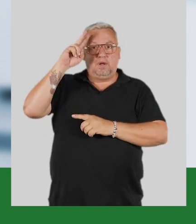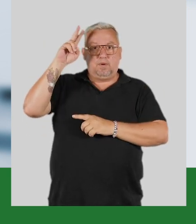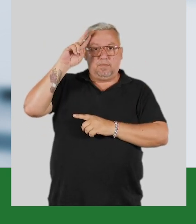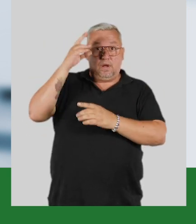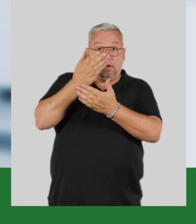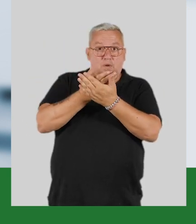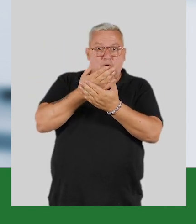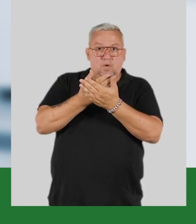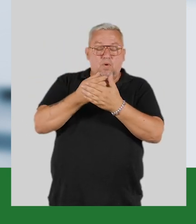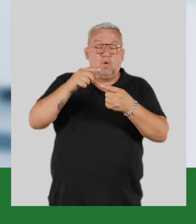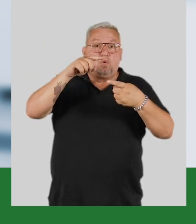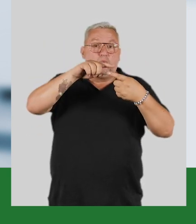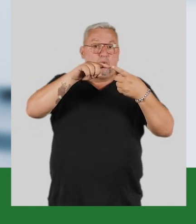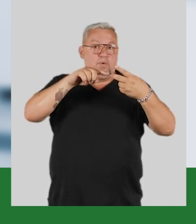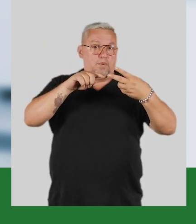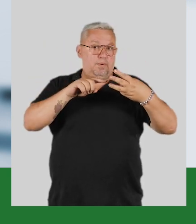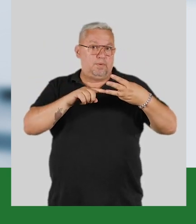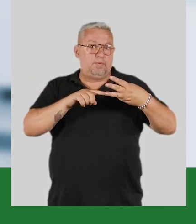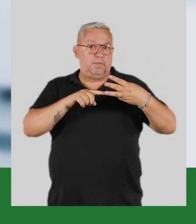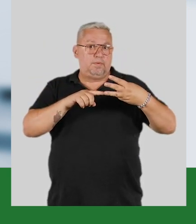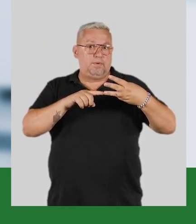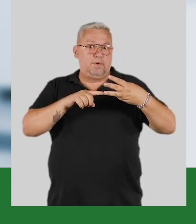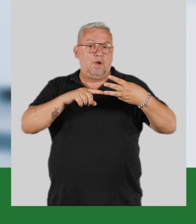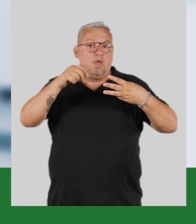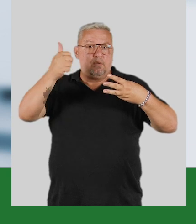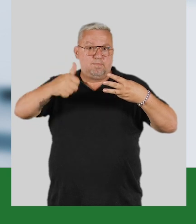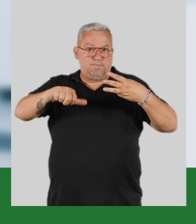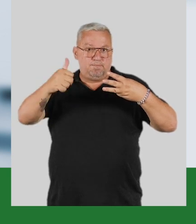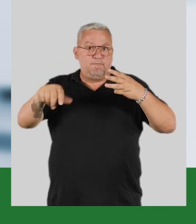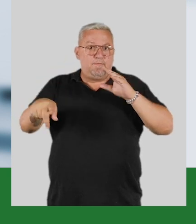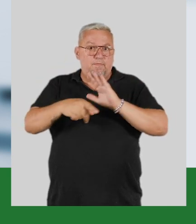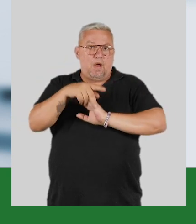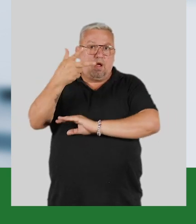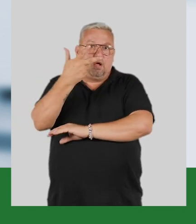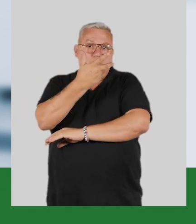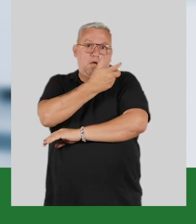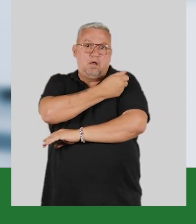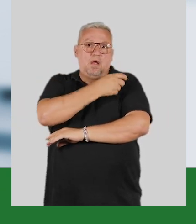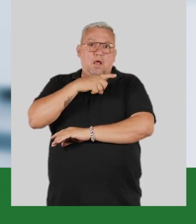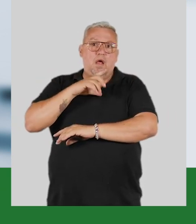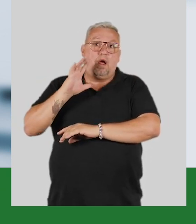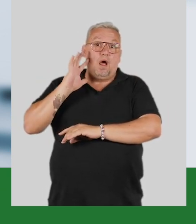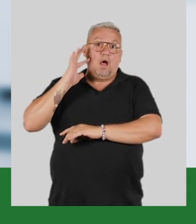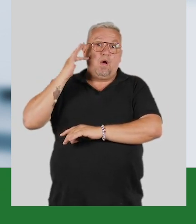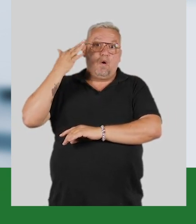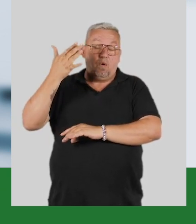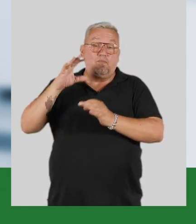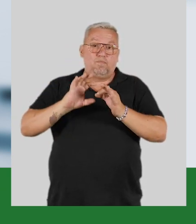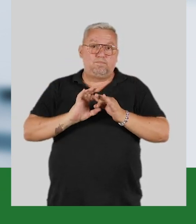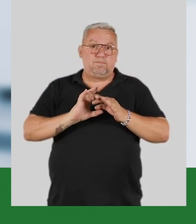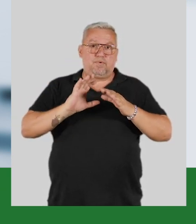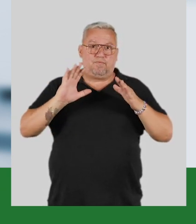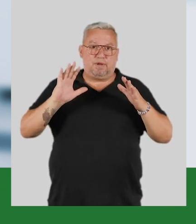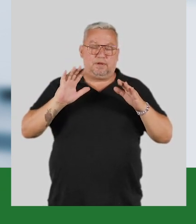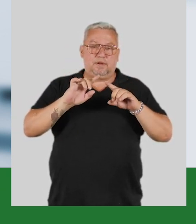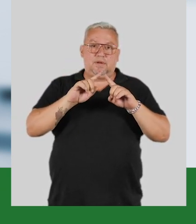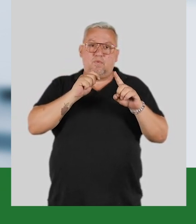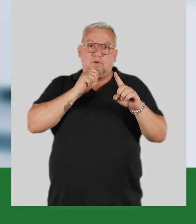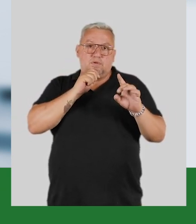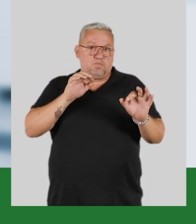fase 3 de validação dessa vacina estavam acontecendo enquanto ela foi aprovada.